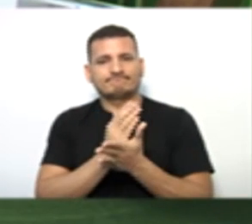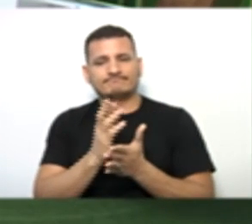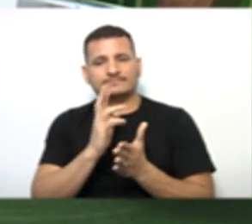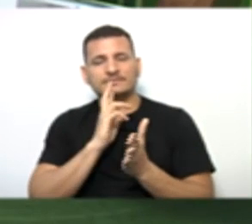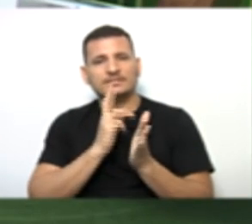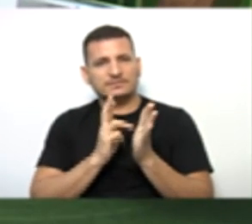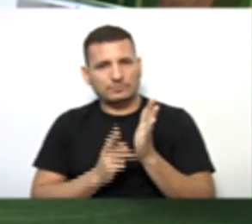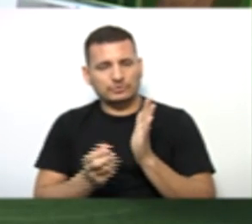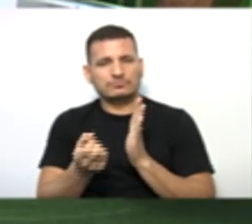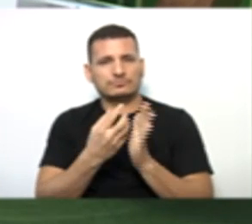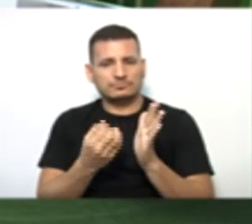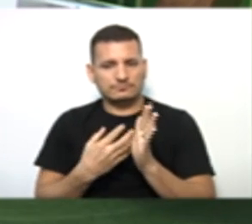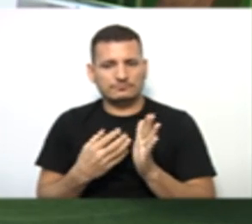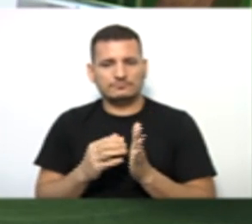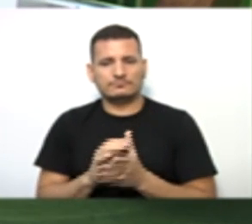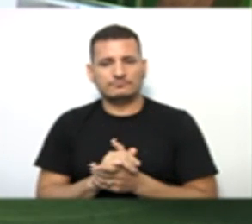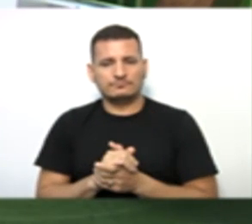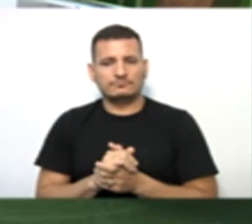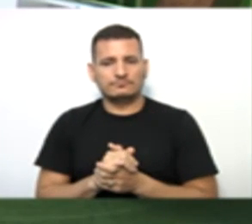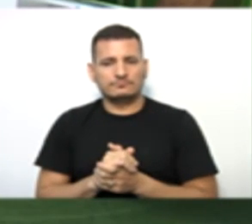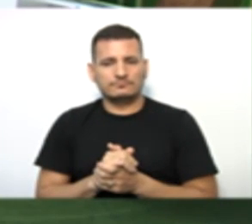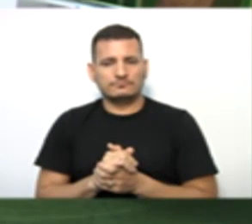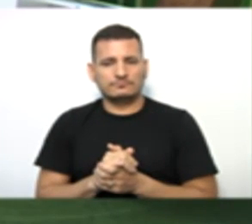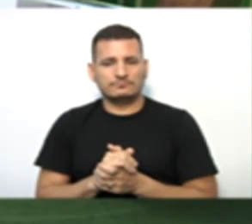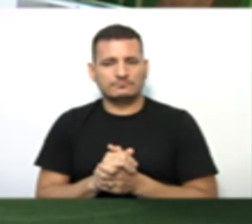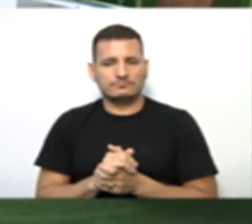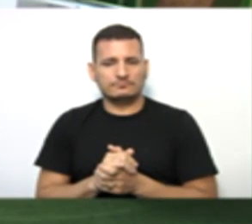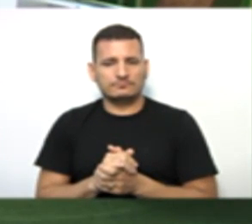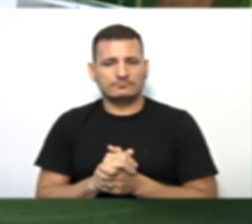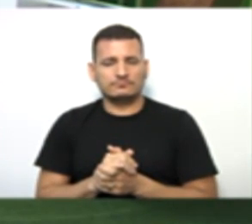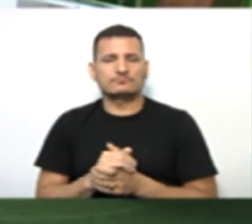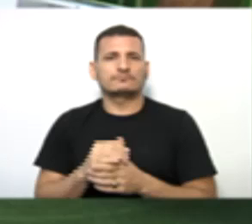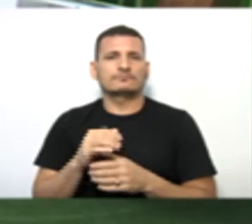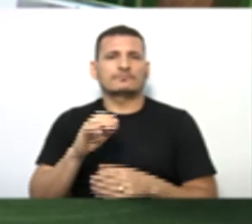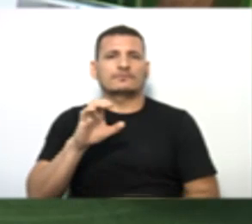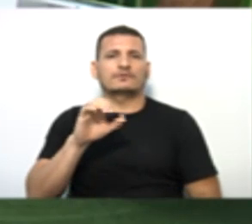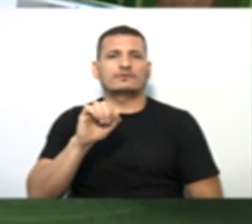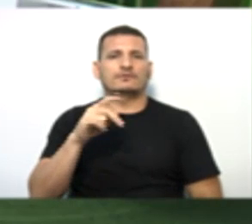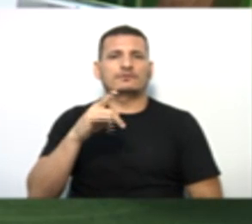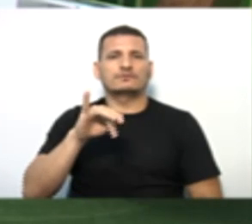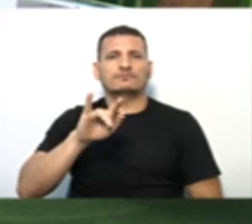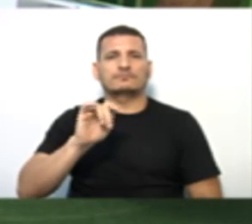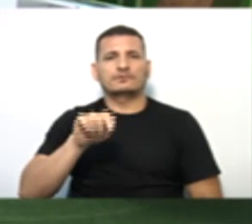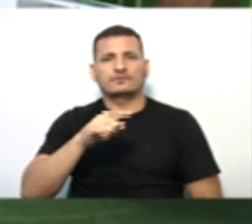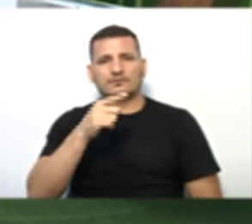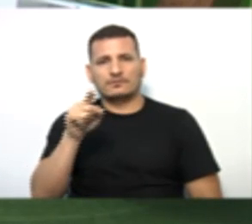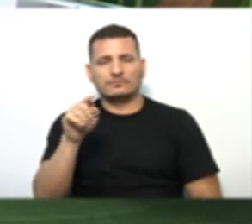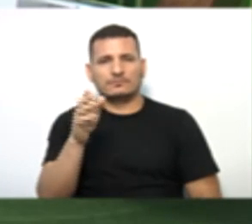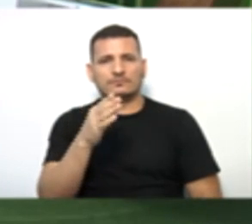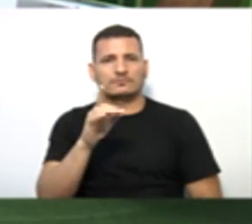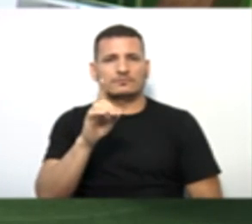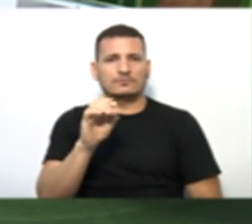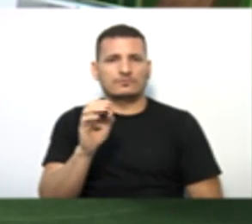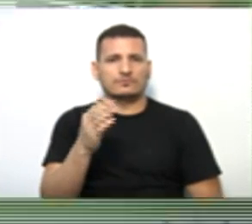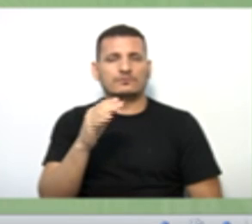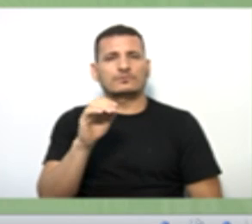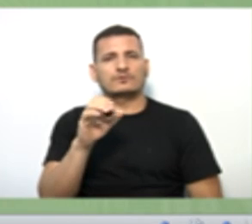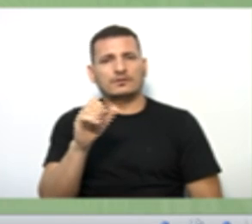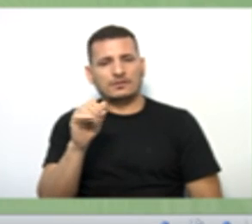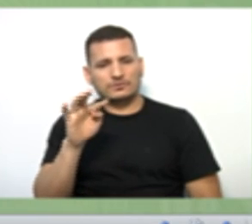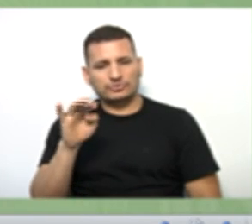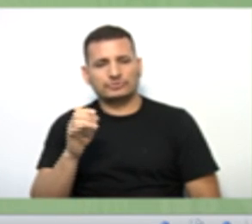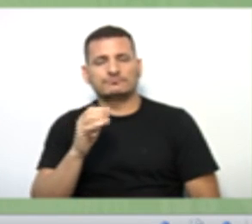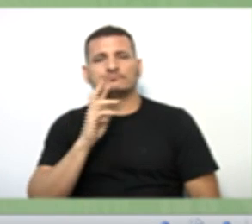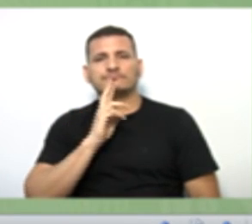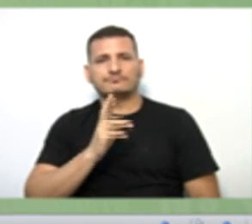o pessoal respondeu. O pessoal de Então, pessoal, Espigão do Oeste, eles estão trabalhando. Parabéns pelo gente, pessoal de